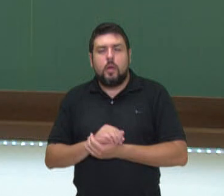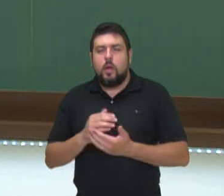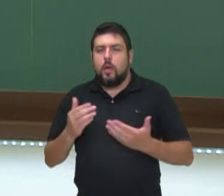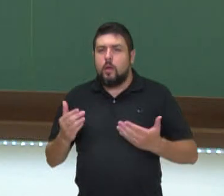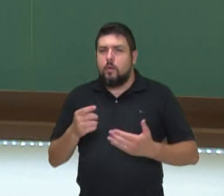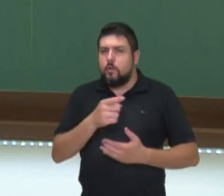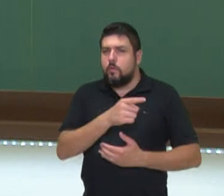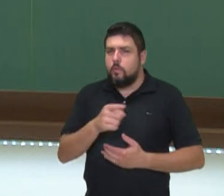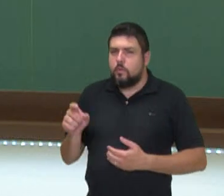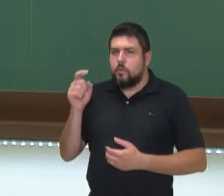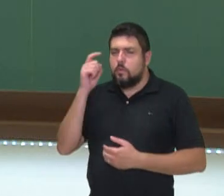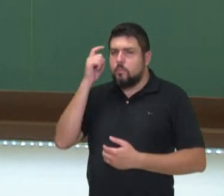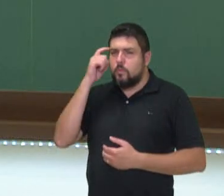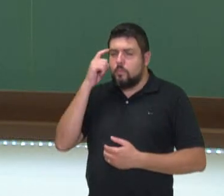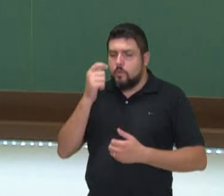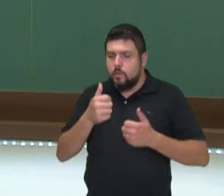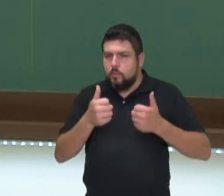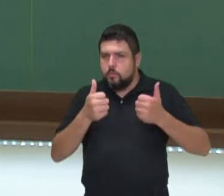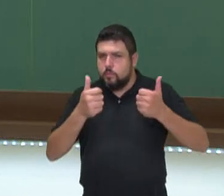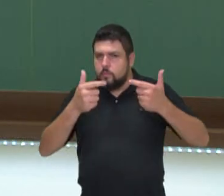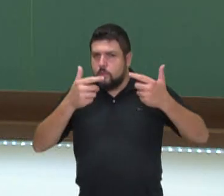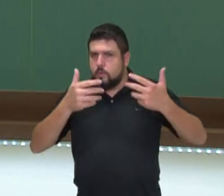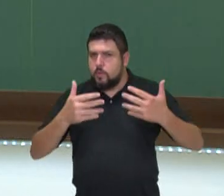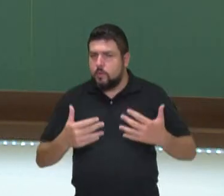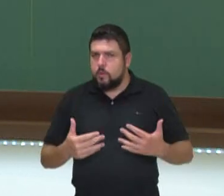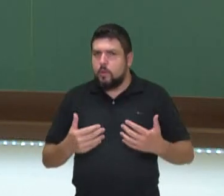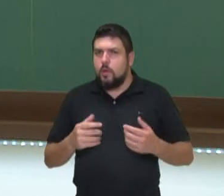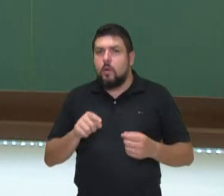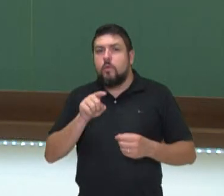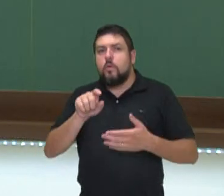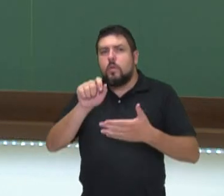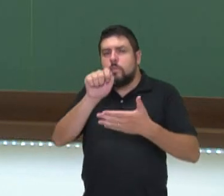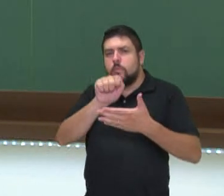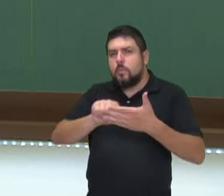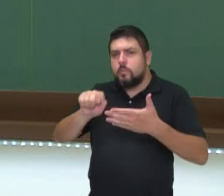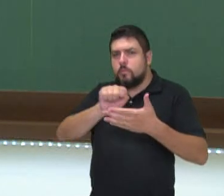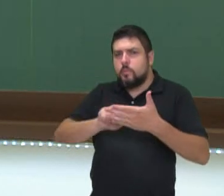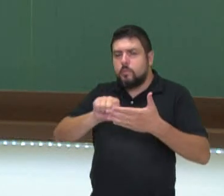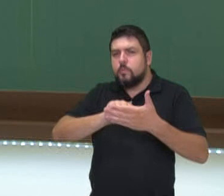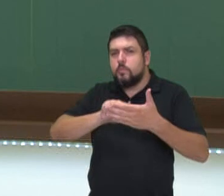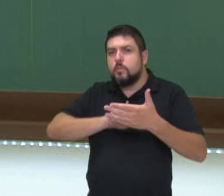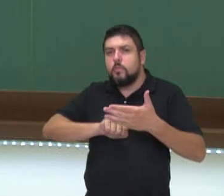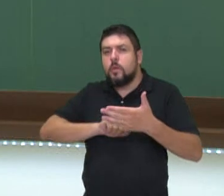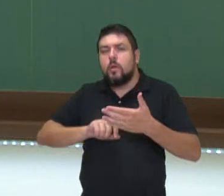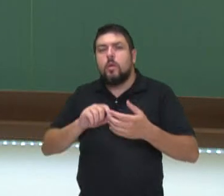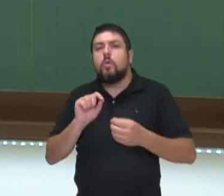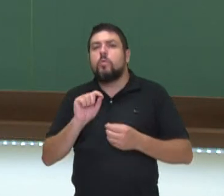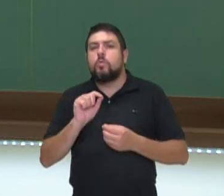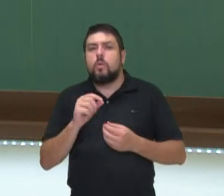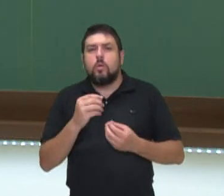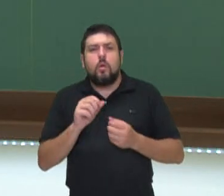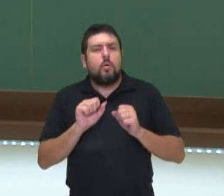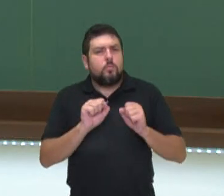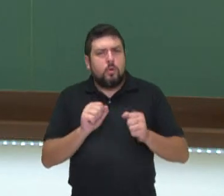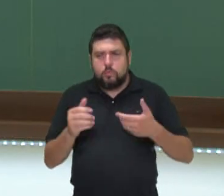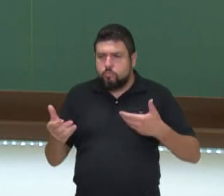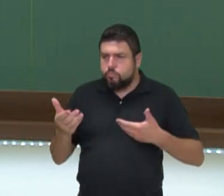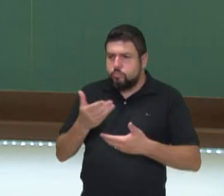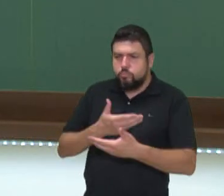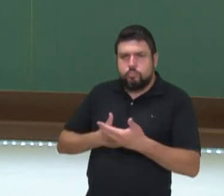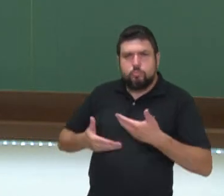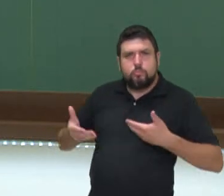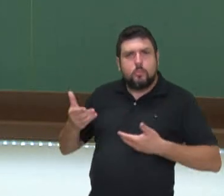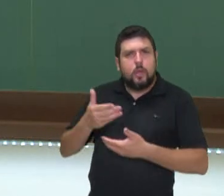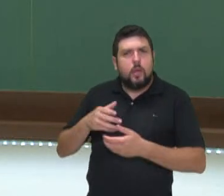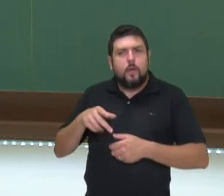aí dessa explicação que a professora fez, vão escrever no caderno de vocês, pode compartilhar com os